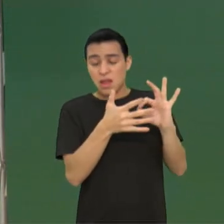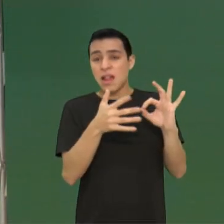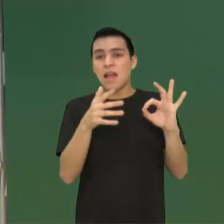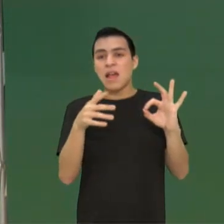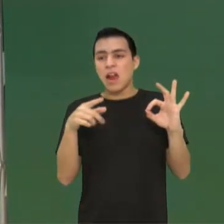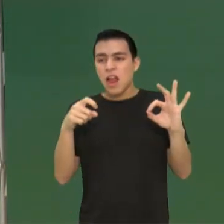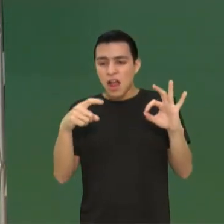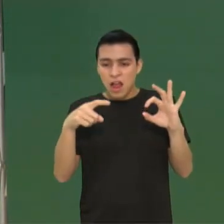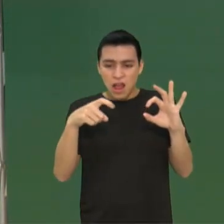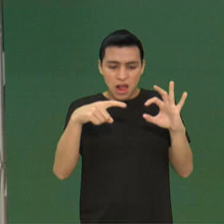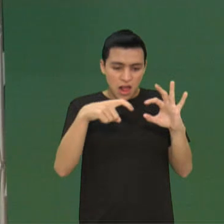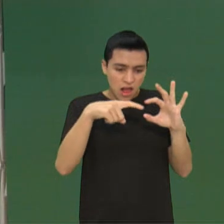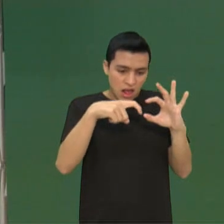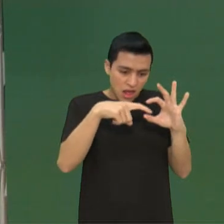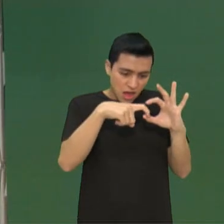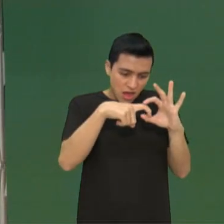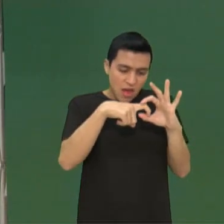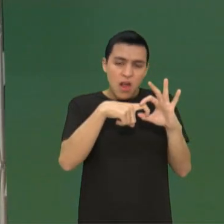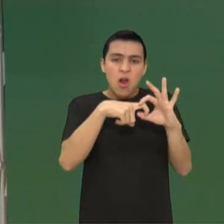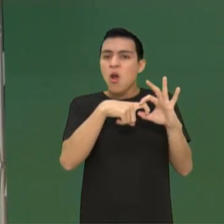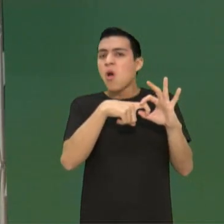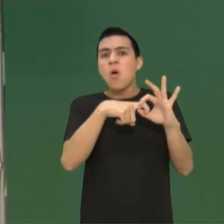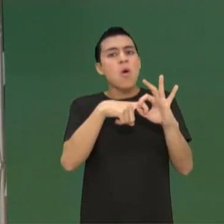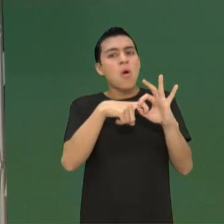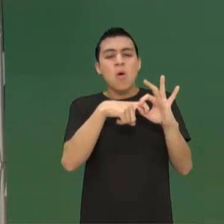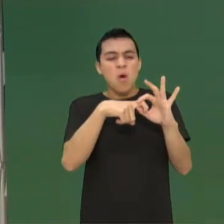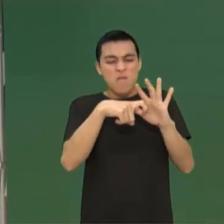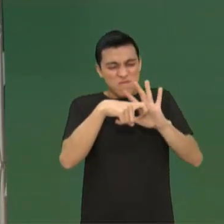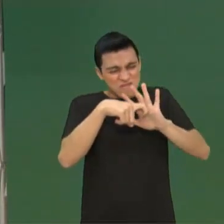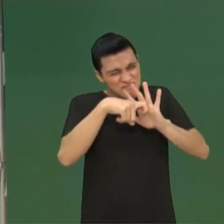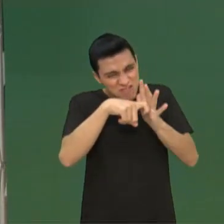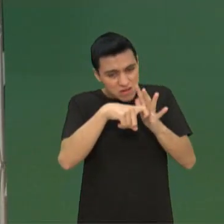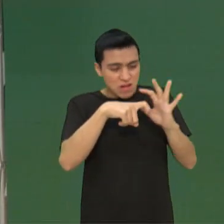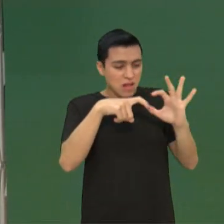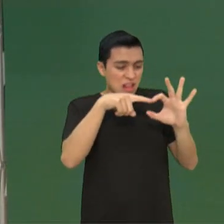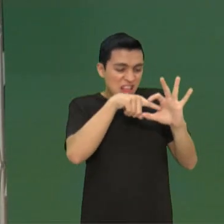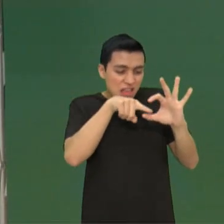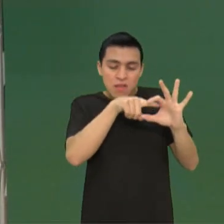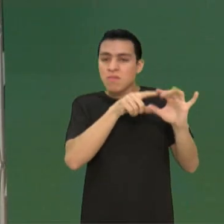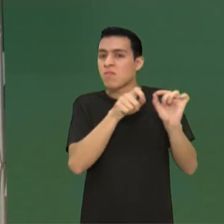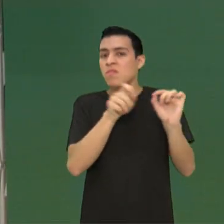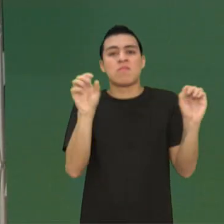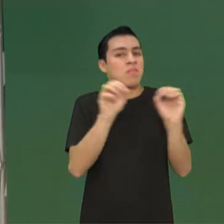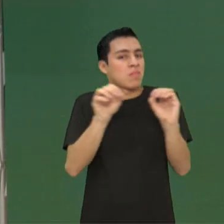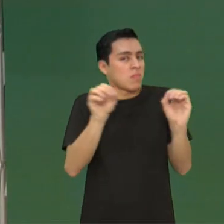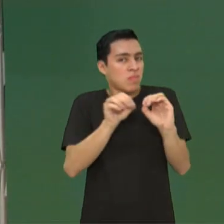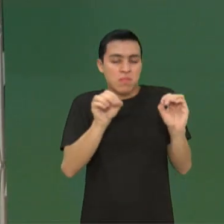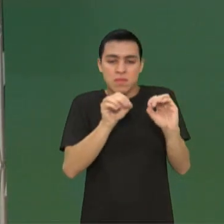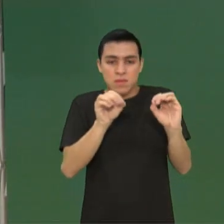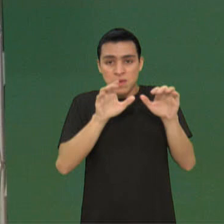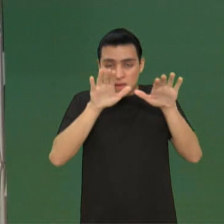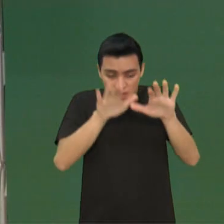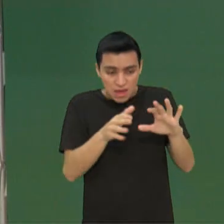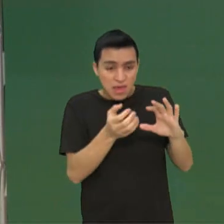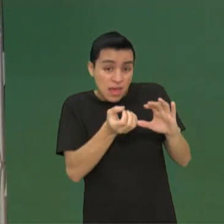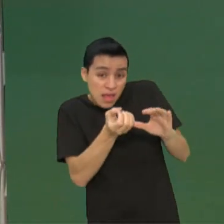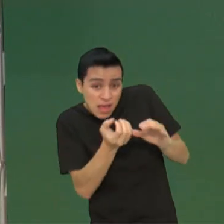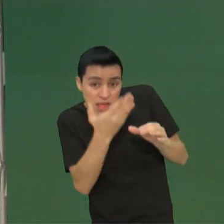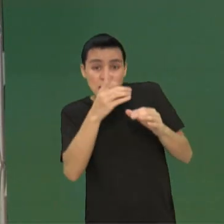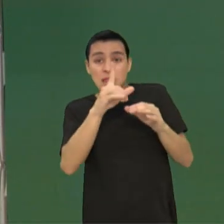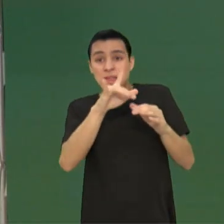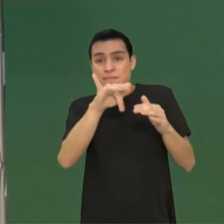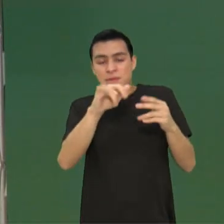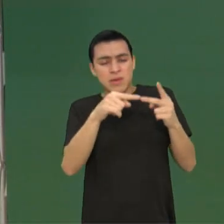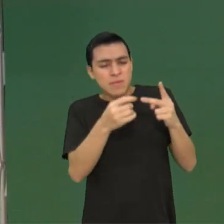bactéria, a destruição dessa bactéria não é feita pelo retículo. Agora, produzir lipídios,